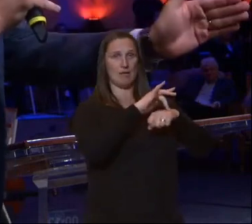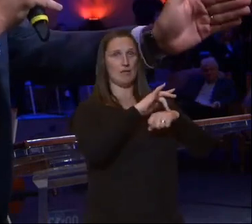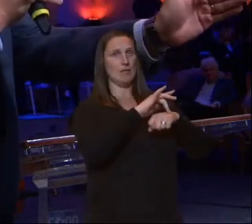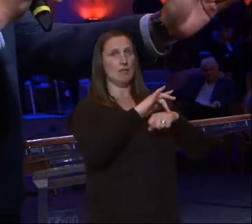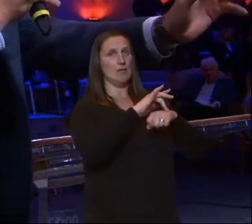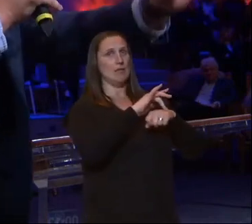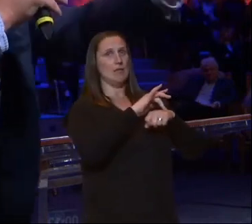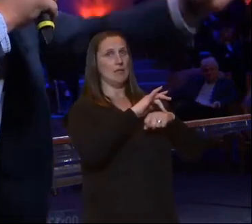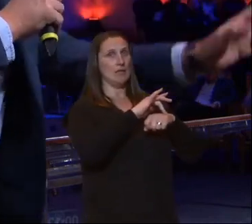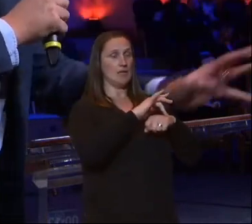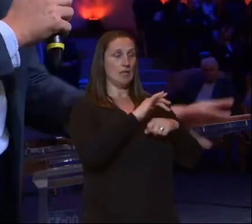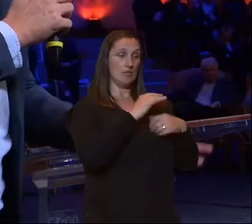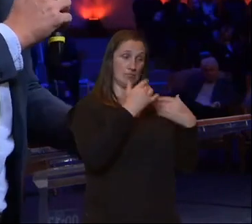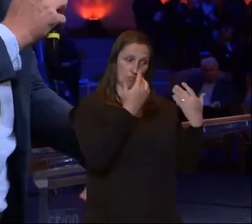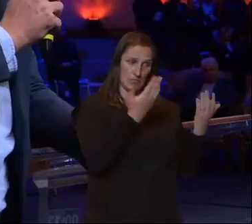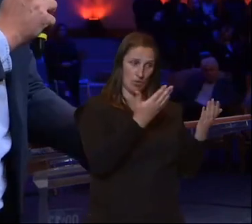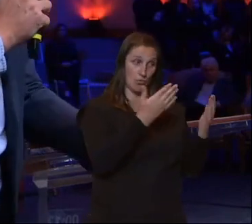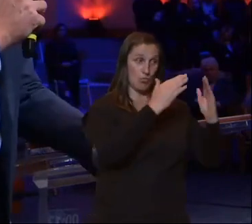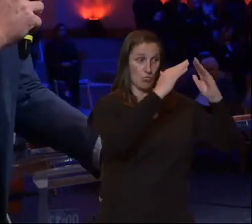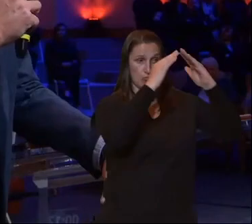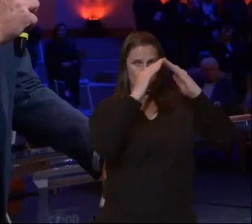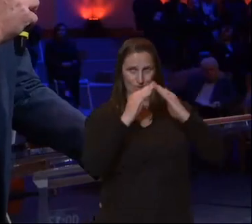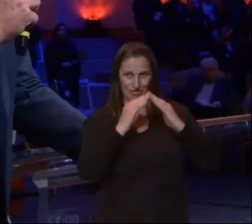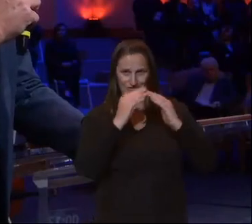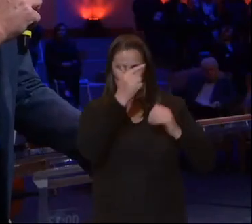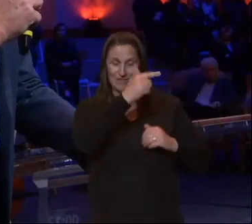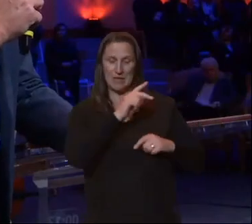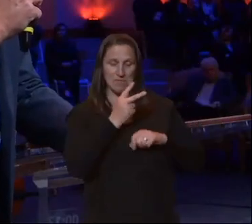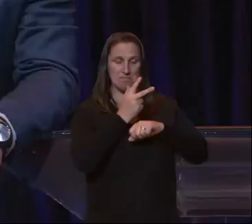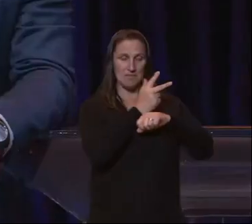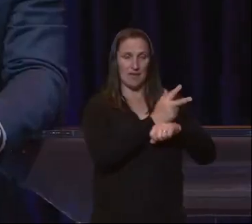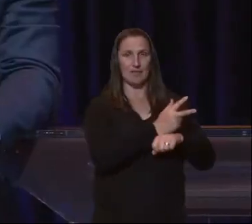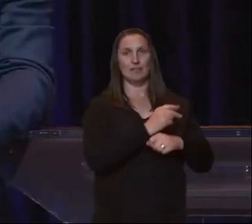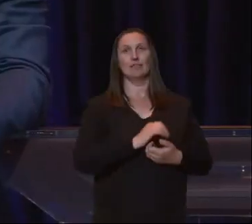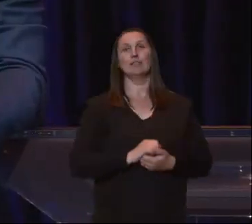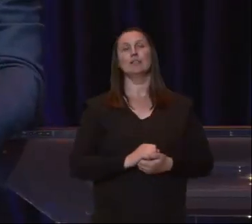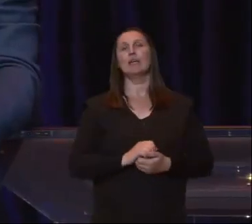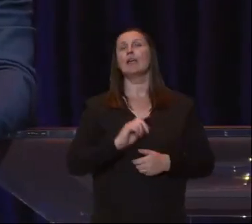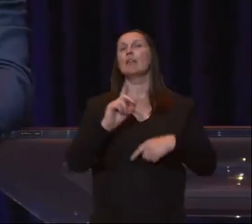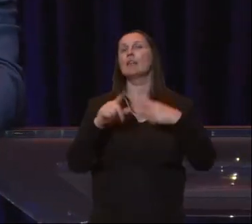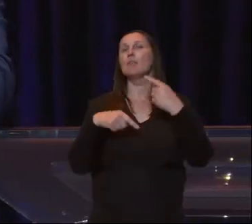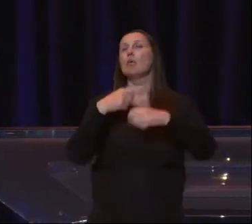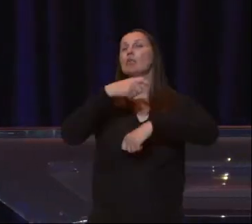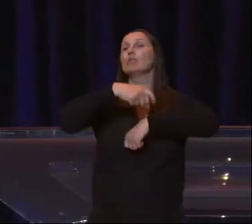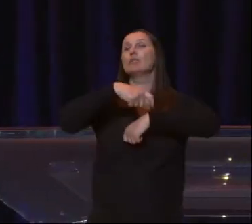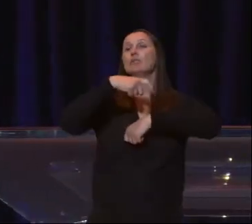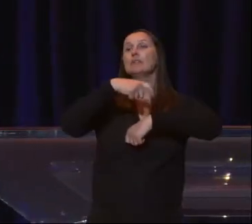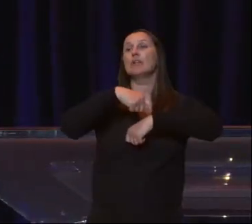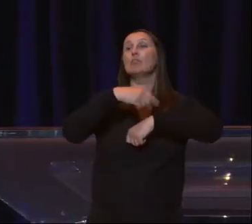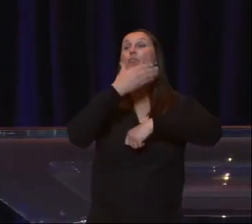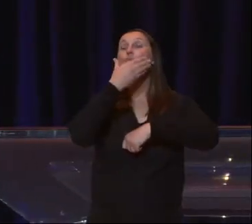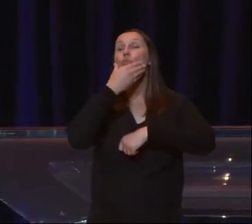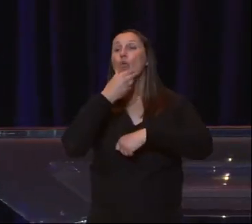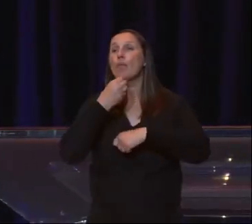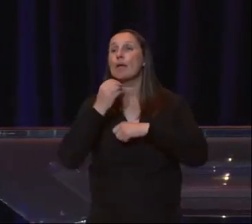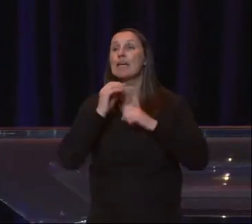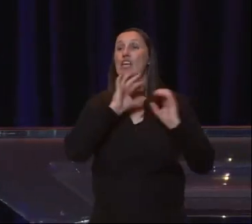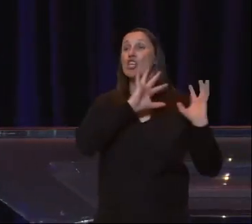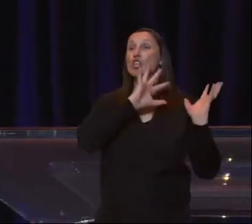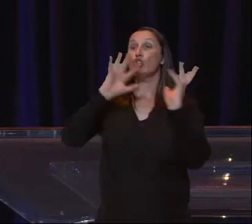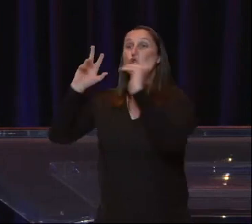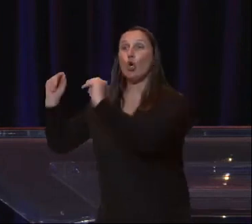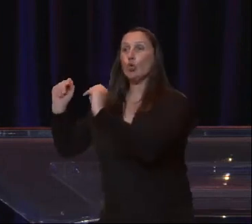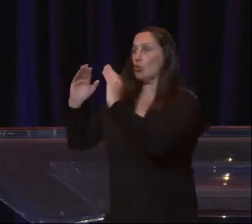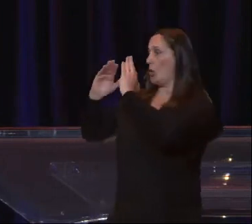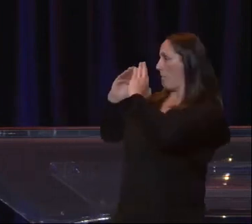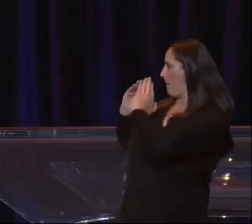de balé é outro lugar. Me deu outro galpão. E aí, depois de um tempo, aquele senhor nos cedeu todos os